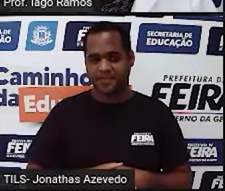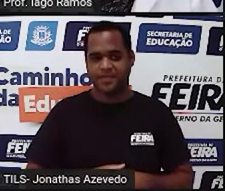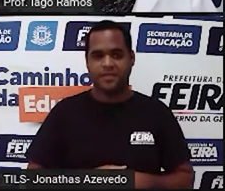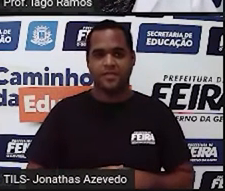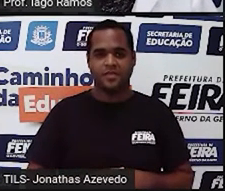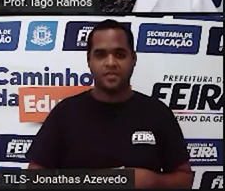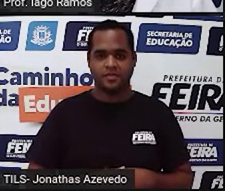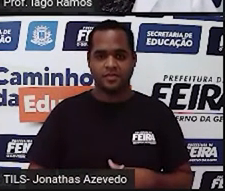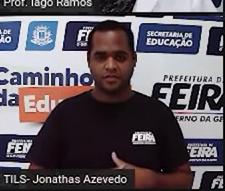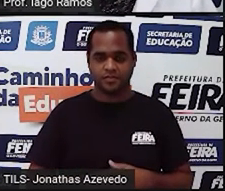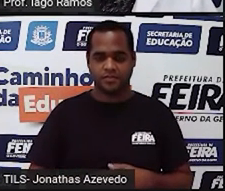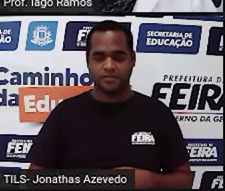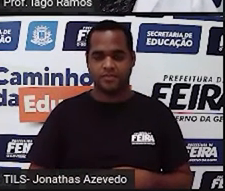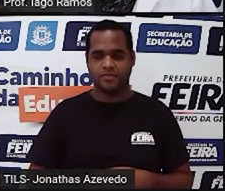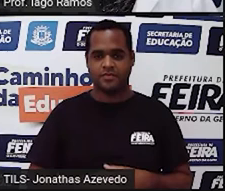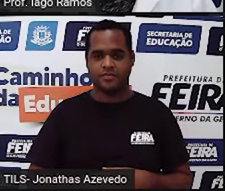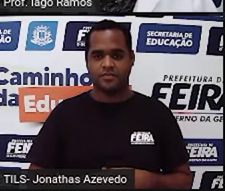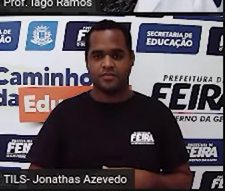Oi filho